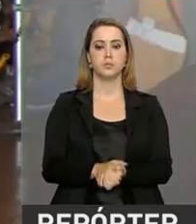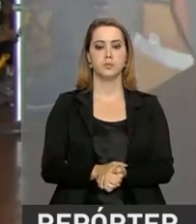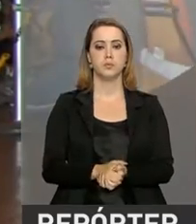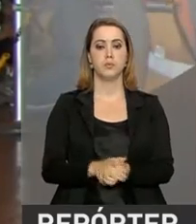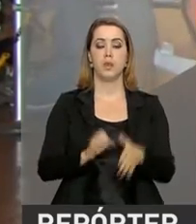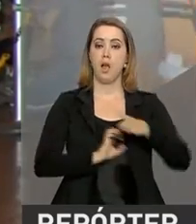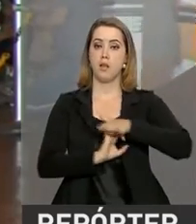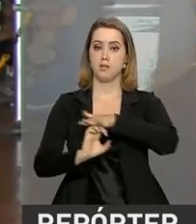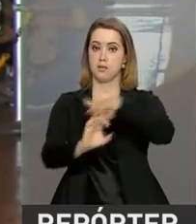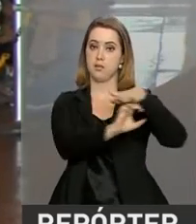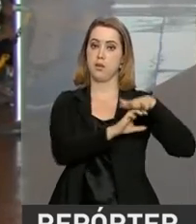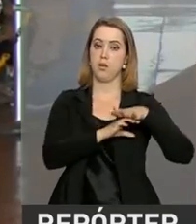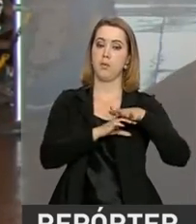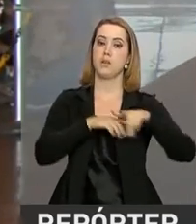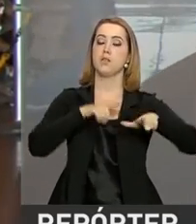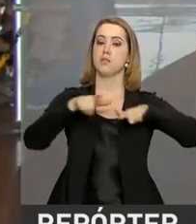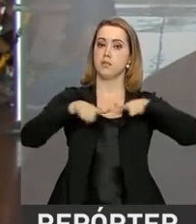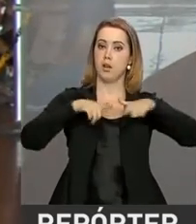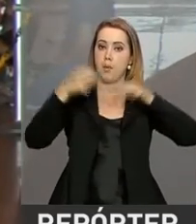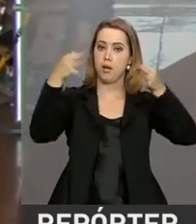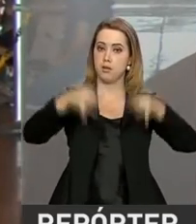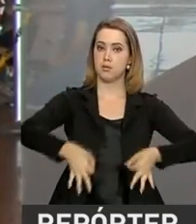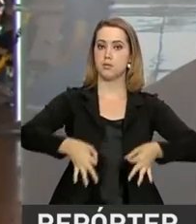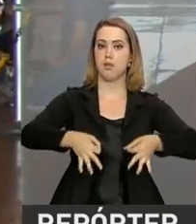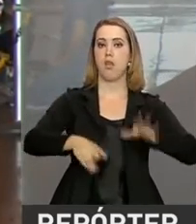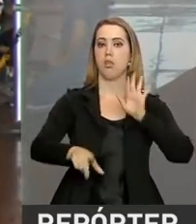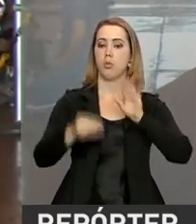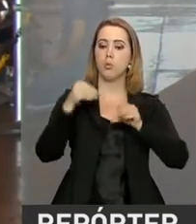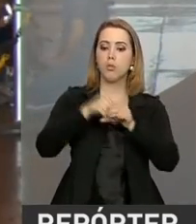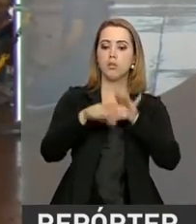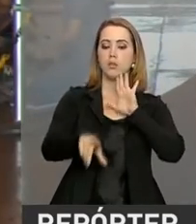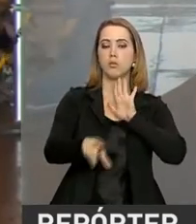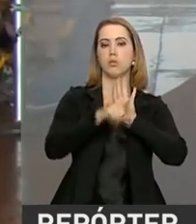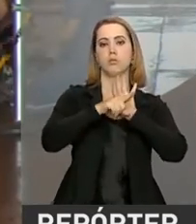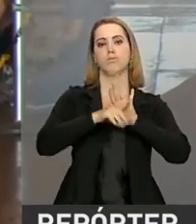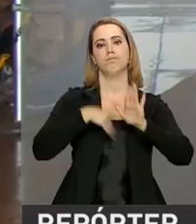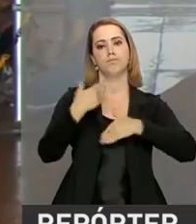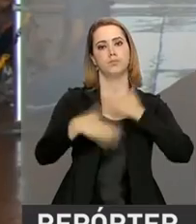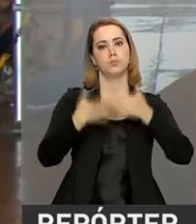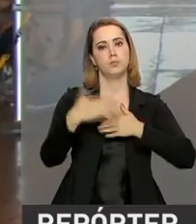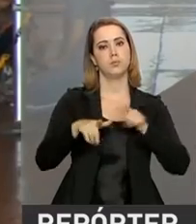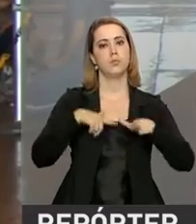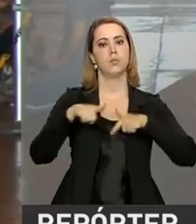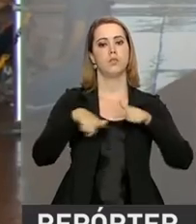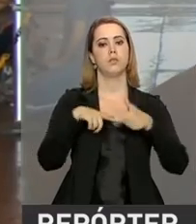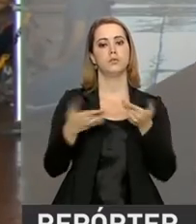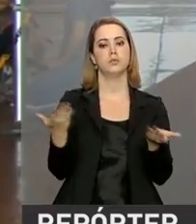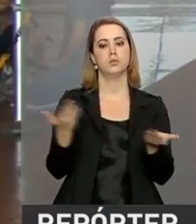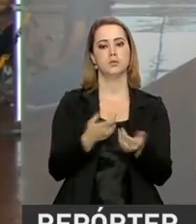as empresas que estão trabalhando cumprindo a lei, garantindo inclusive os empregos, né, que são necessários se proteger nesse momento de crise.